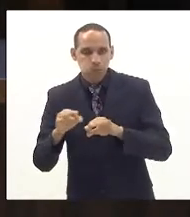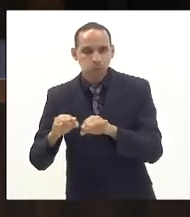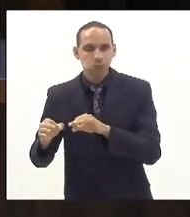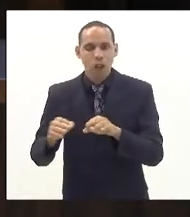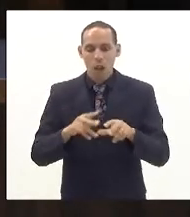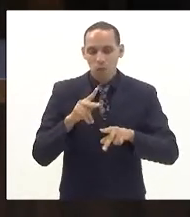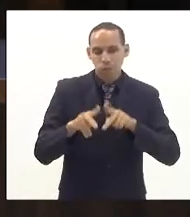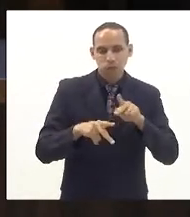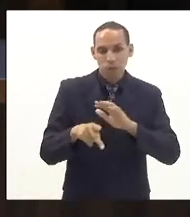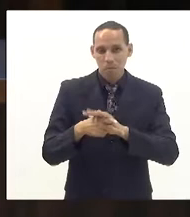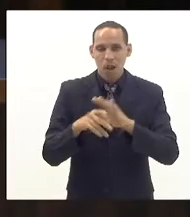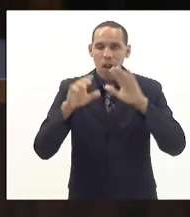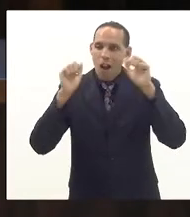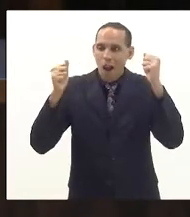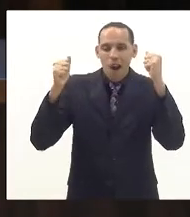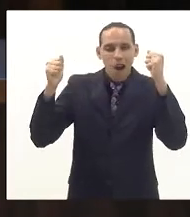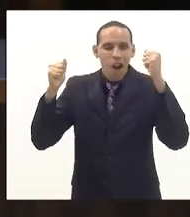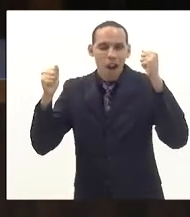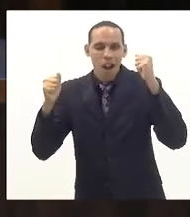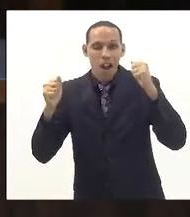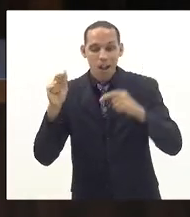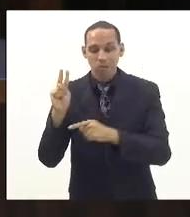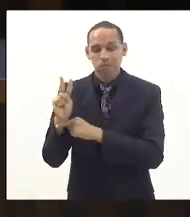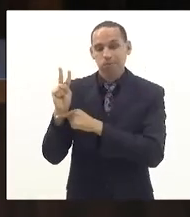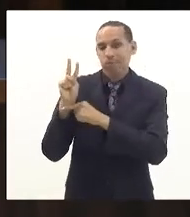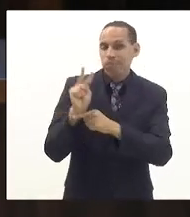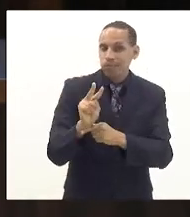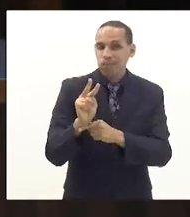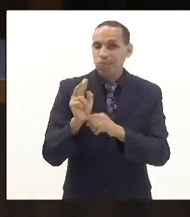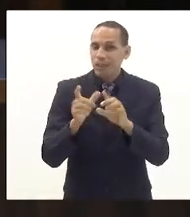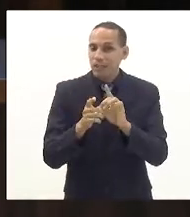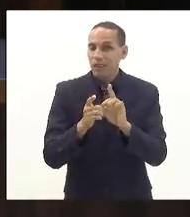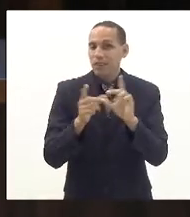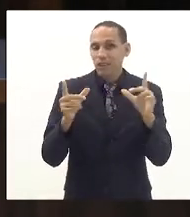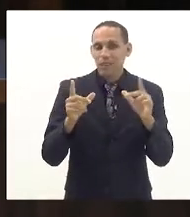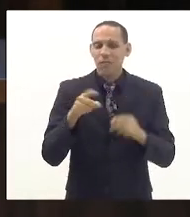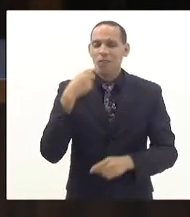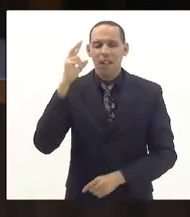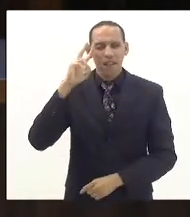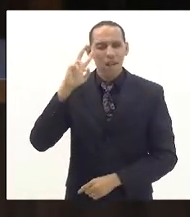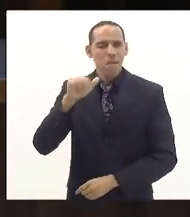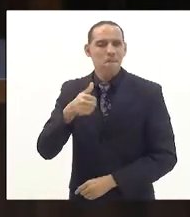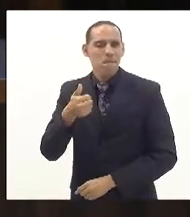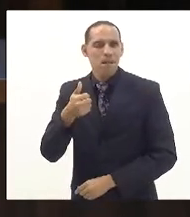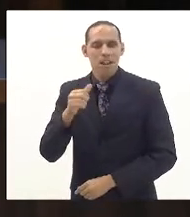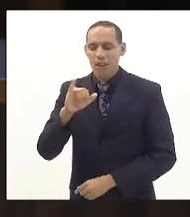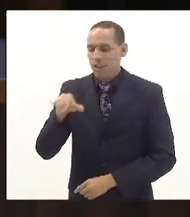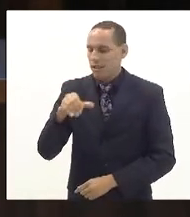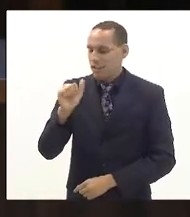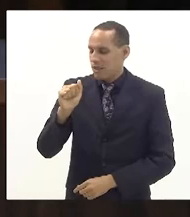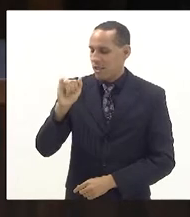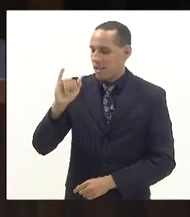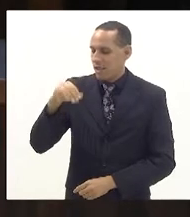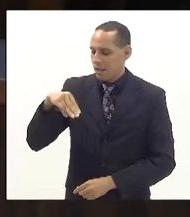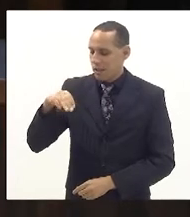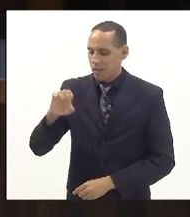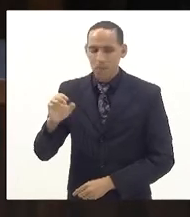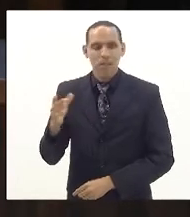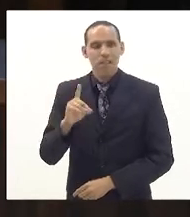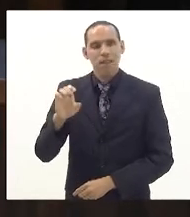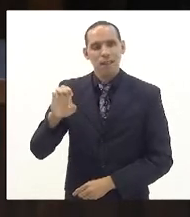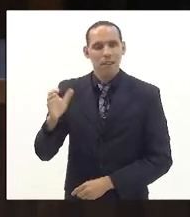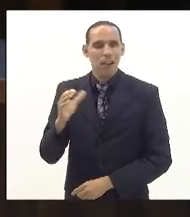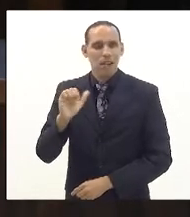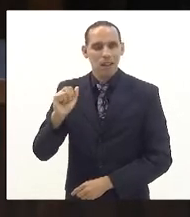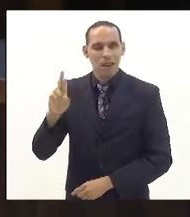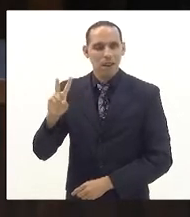história de defesa da democracia. E a gente lembra bem do senhor Jaime de Carvalho, que criou a charanga do Flamengo